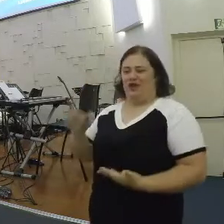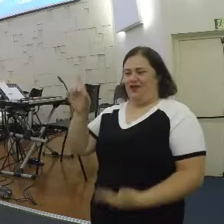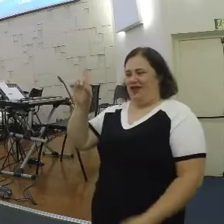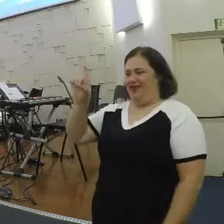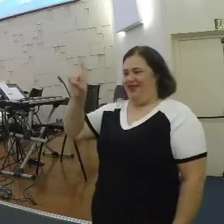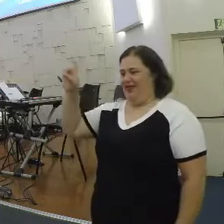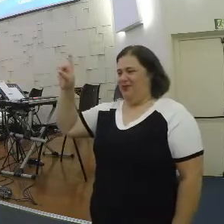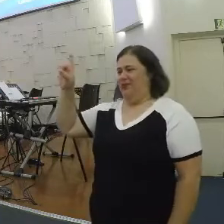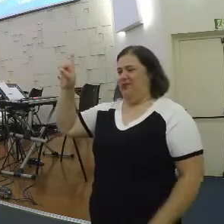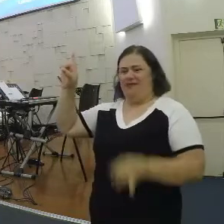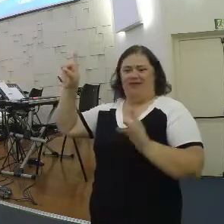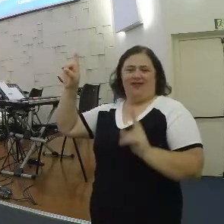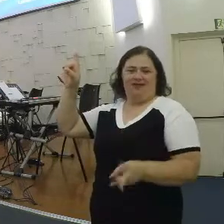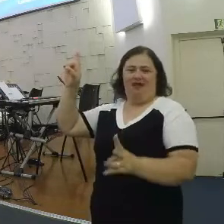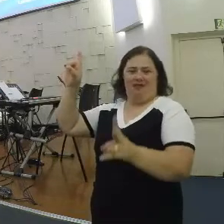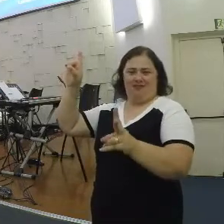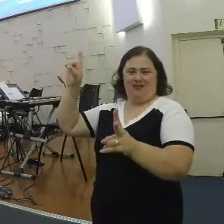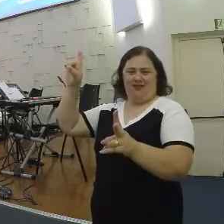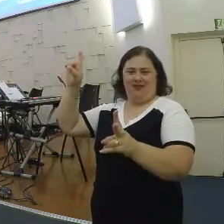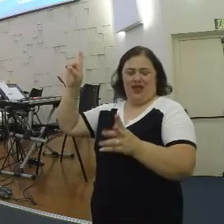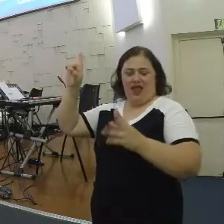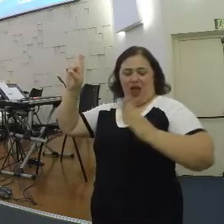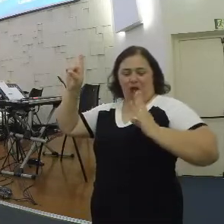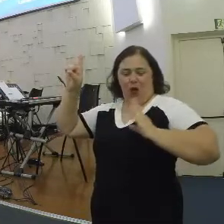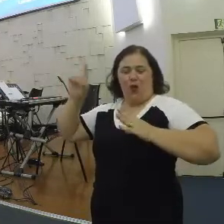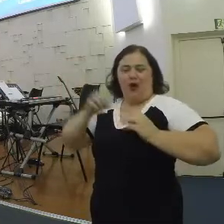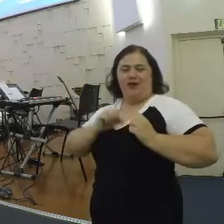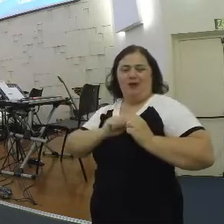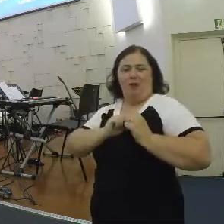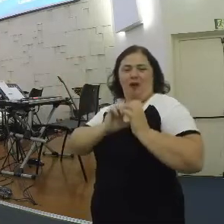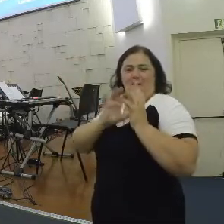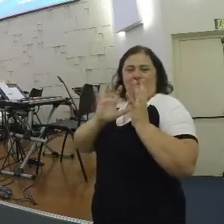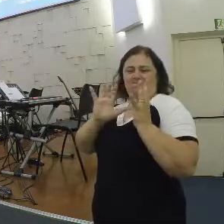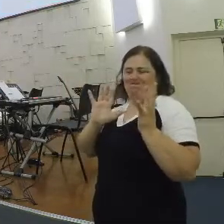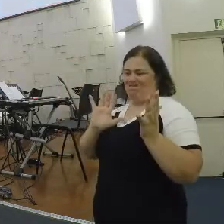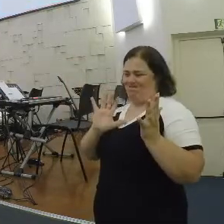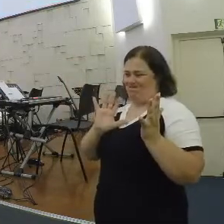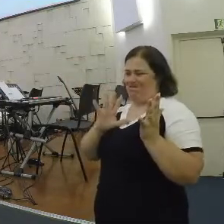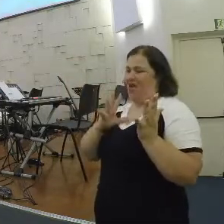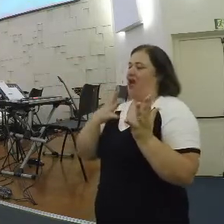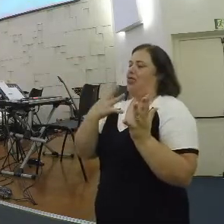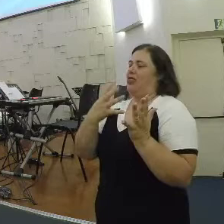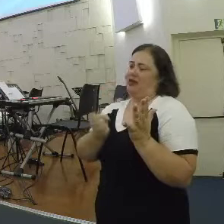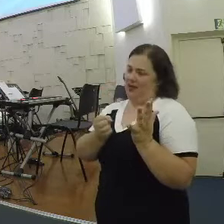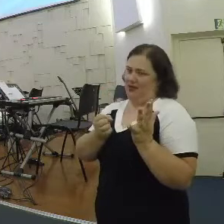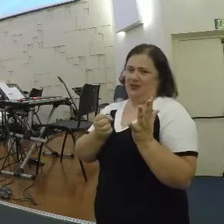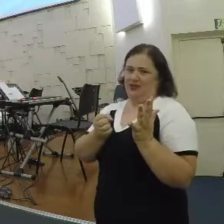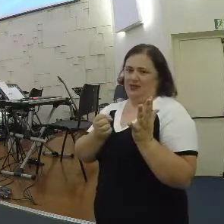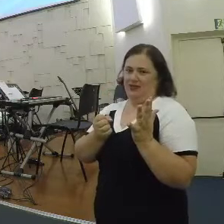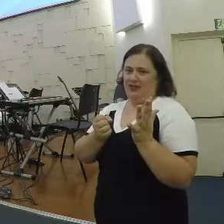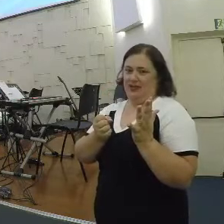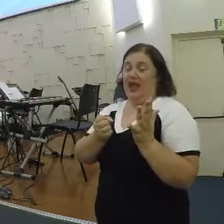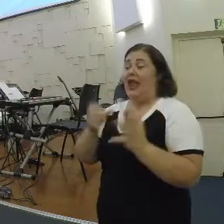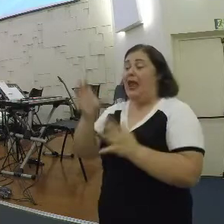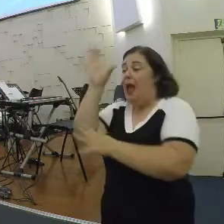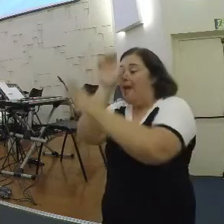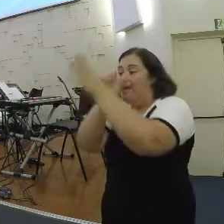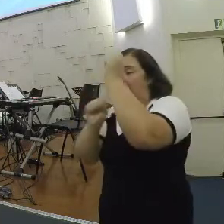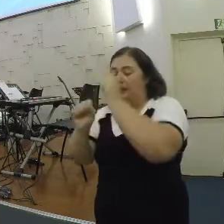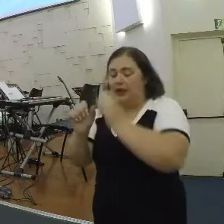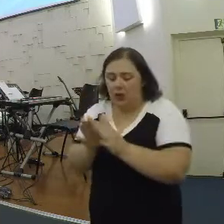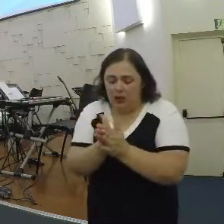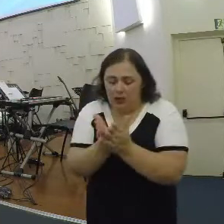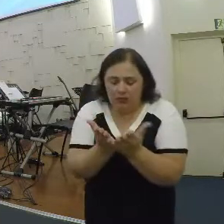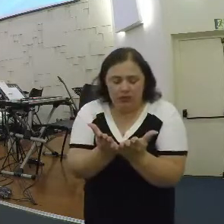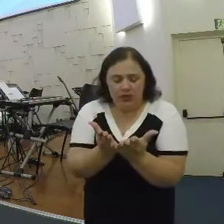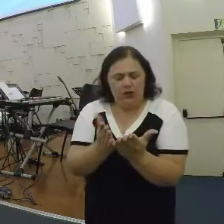pela frutificação. Esse é o coração de quem ouviu o evangelho, compreendeu o evangelho,